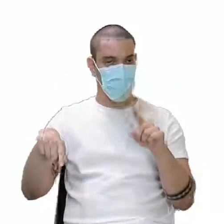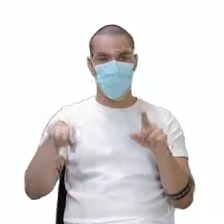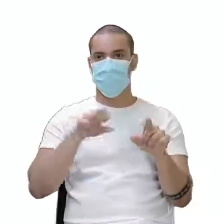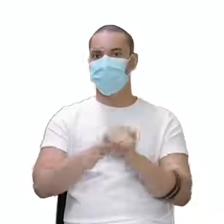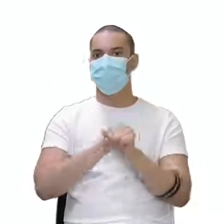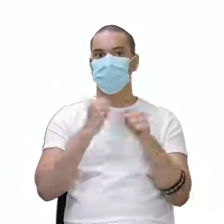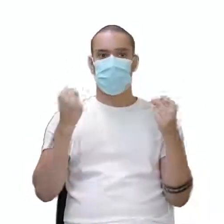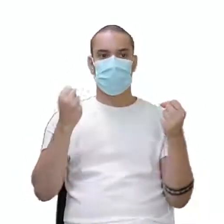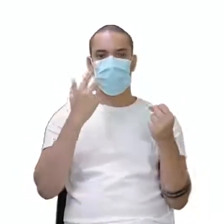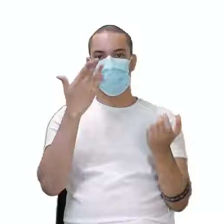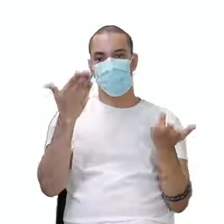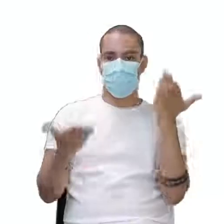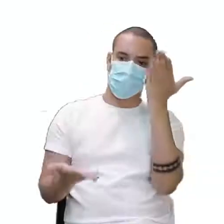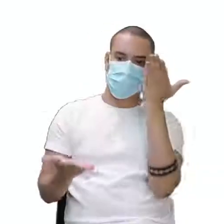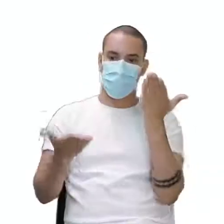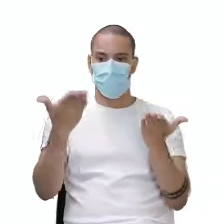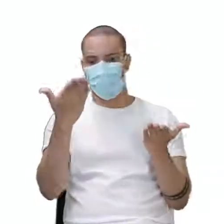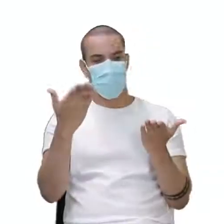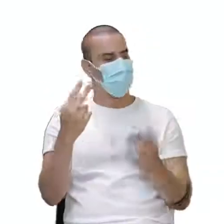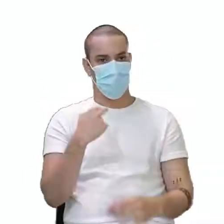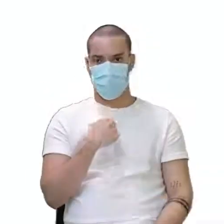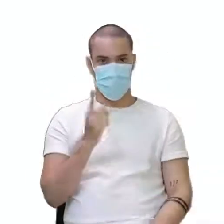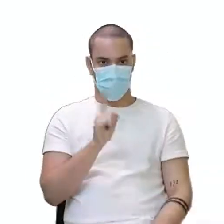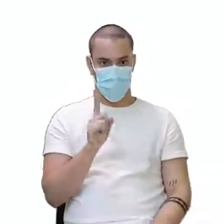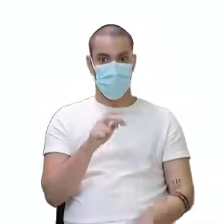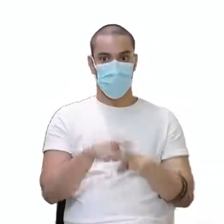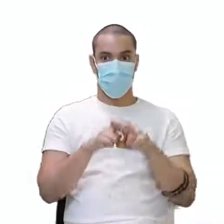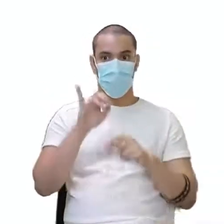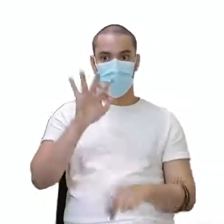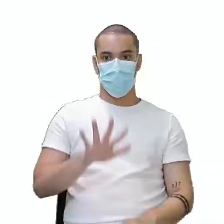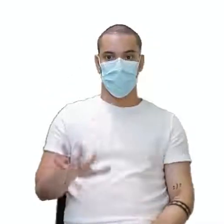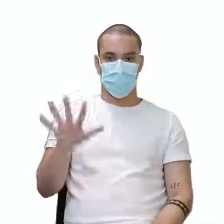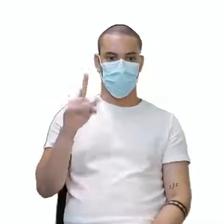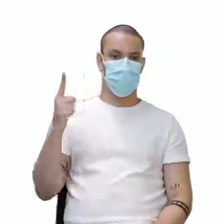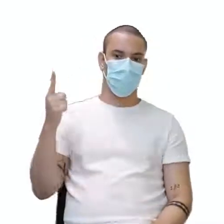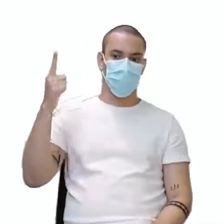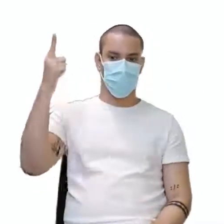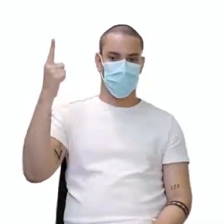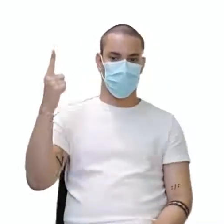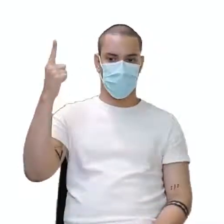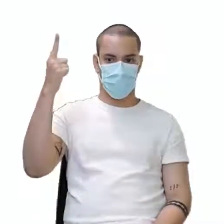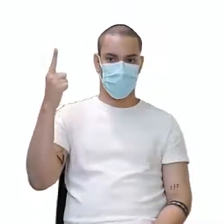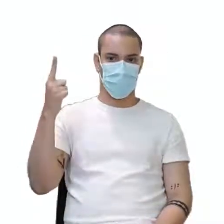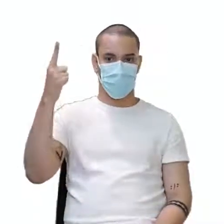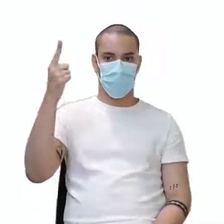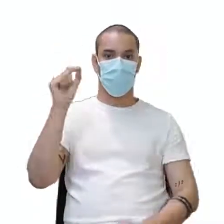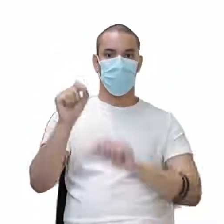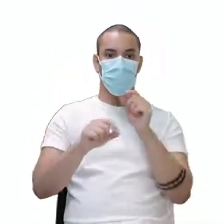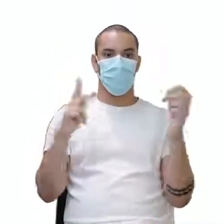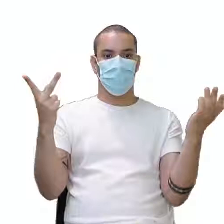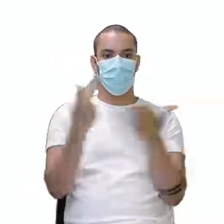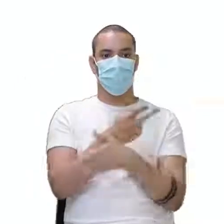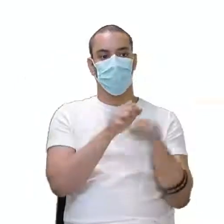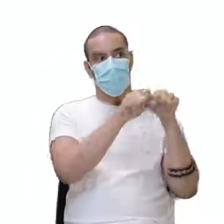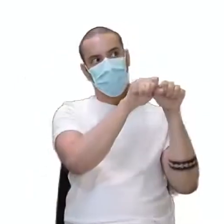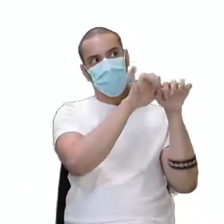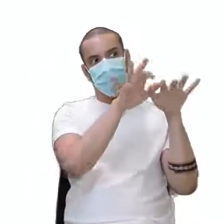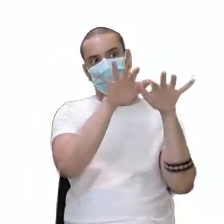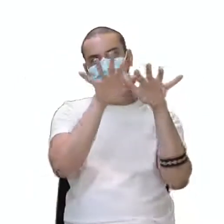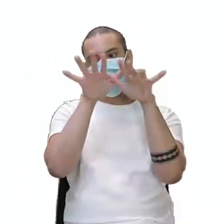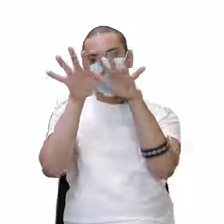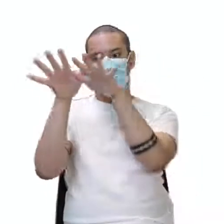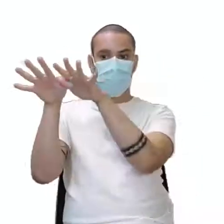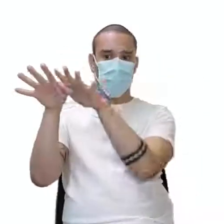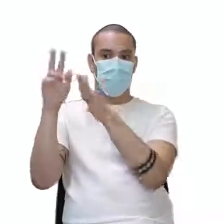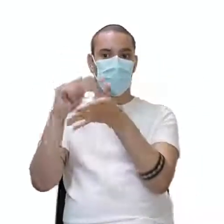se torne um desequilíbrio, aí aqui nessa imagem a gente está vendo ali o processo de migração, né? Que